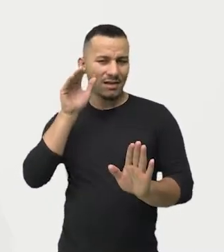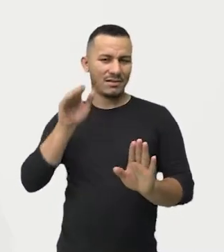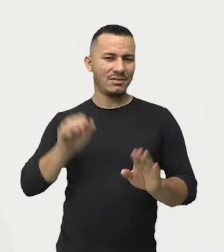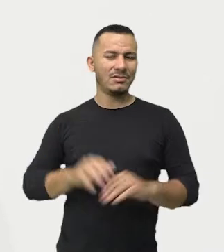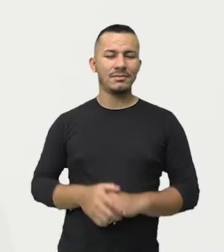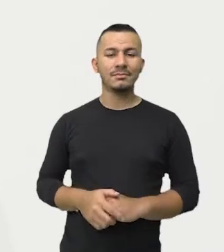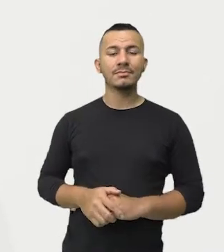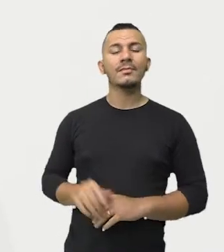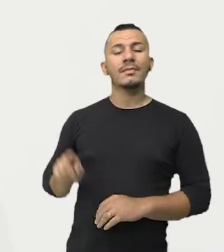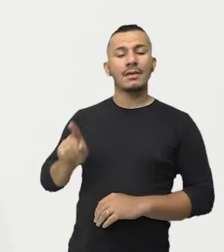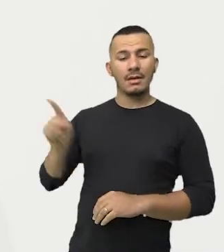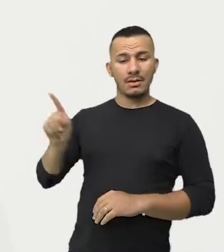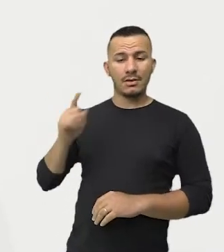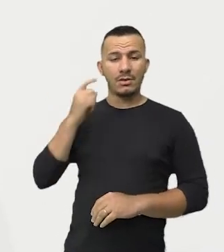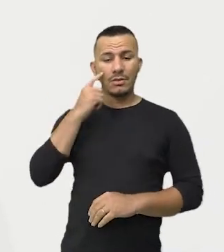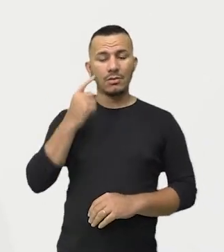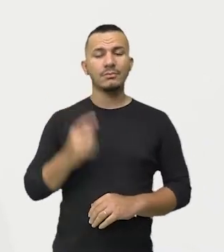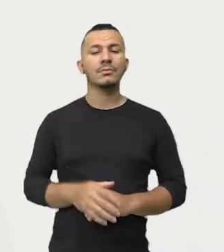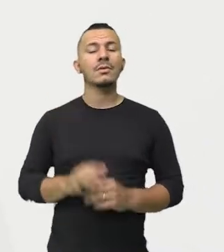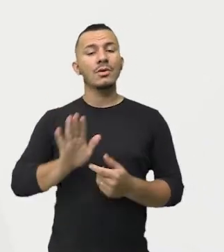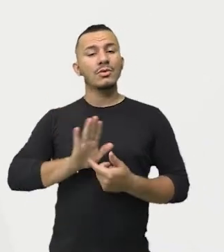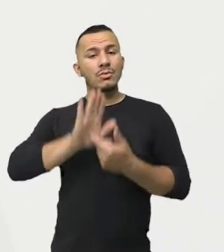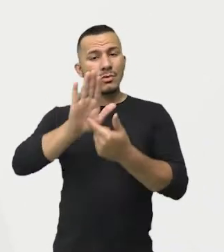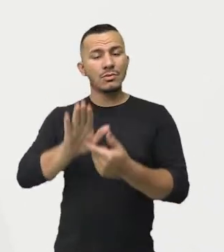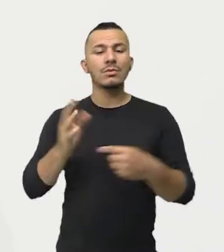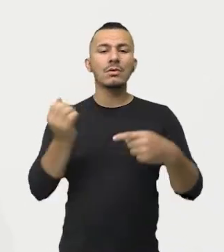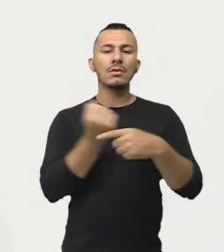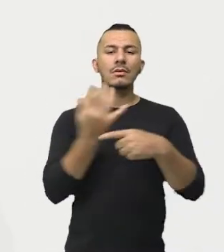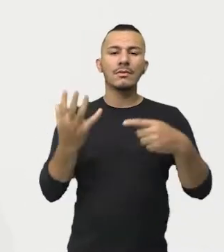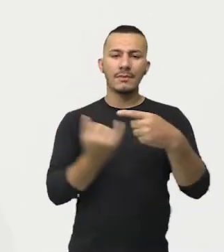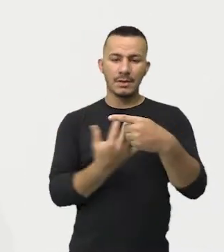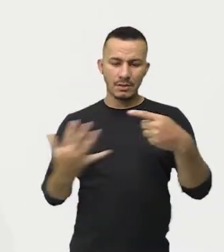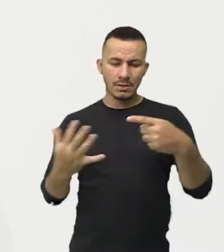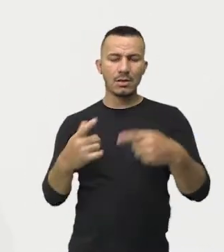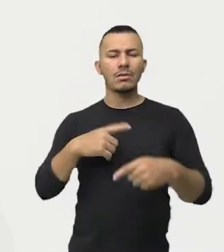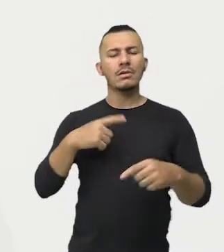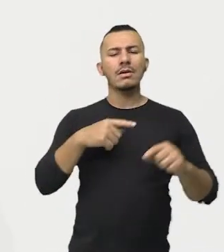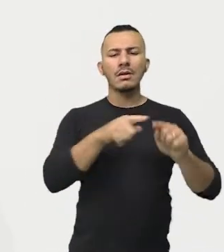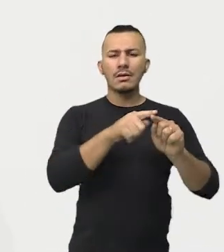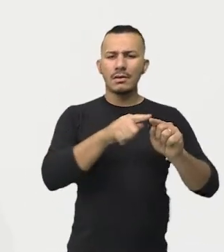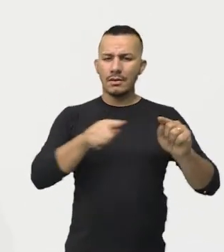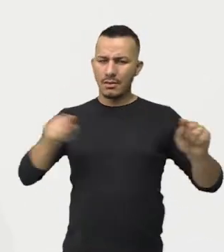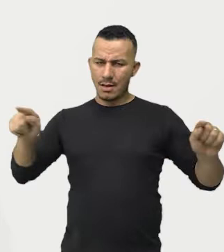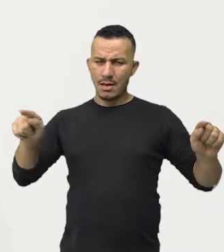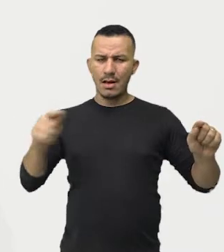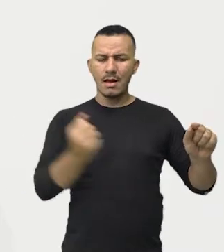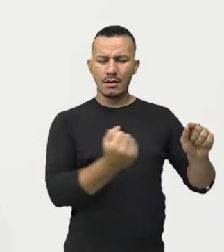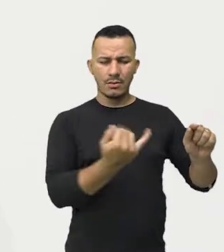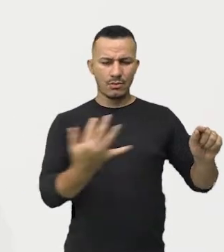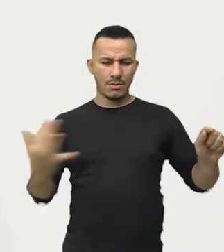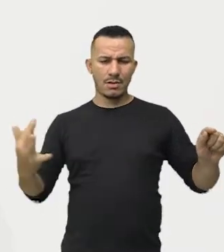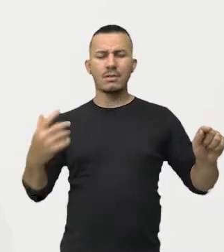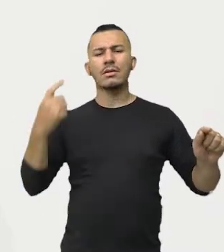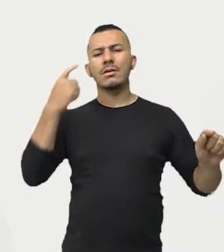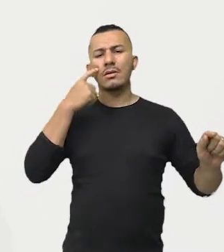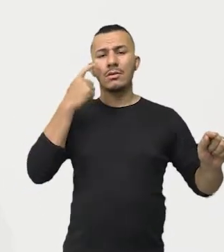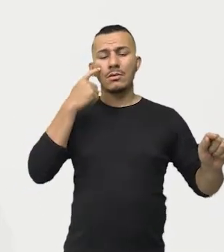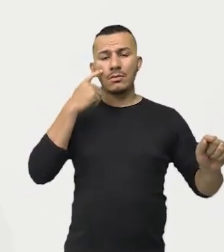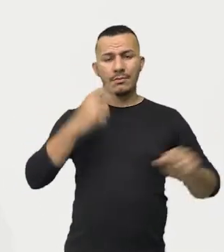só. Agora representamos algumas frações na reta numérica. Olha essa